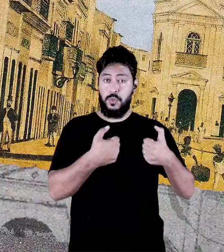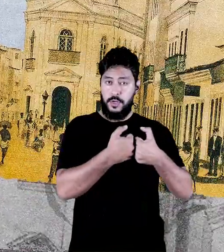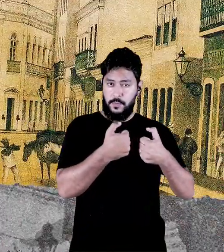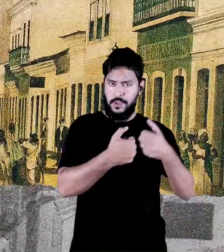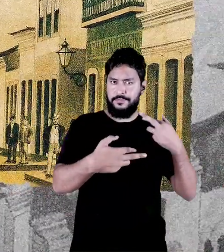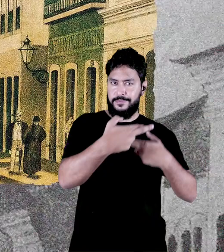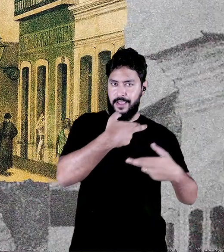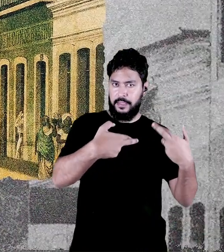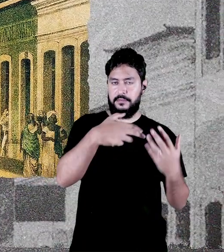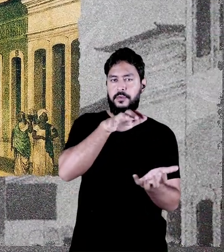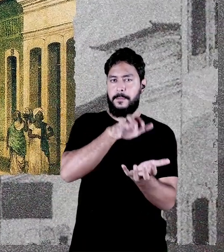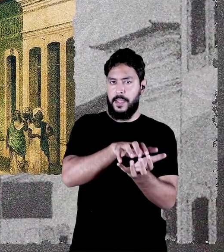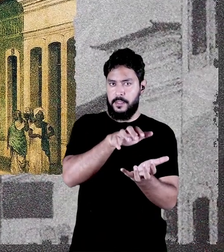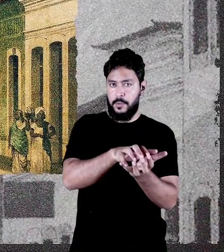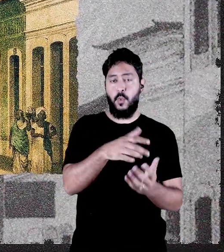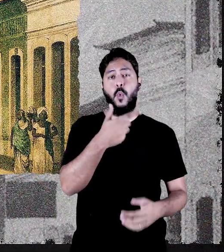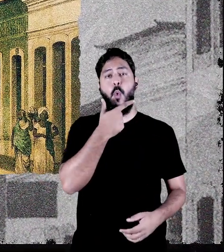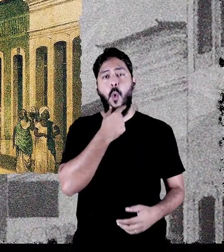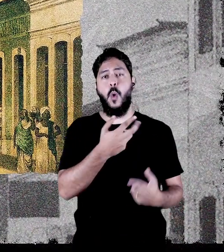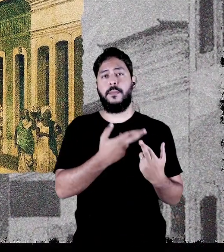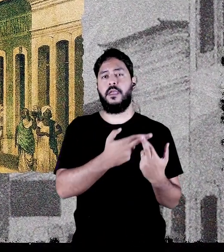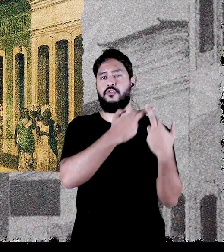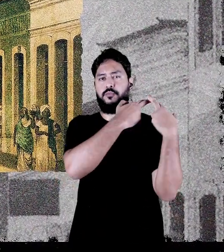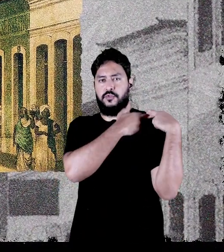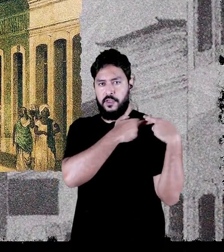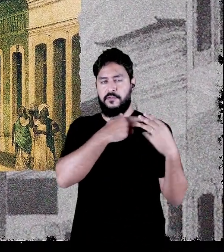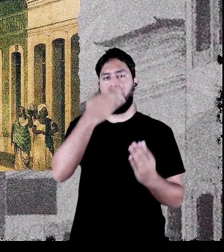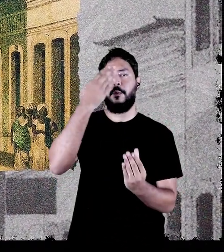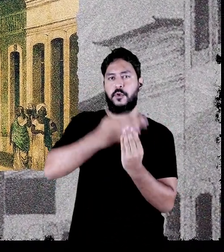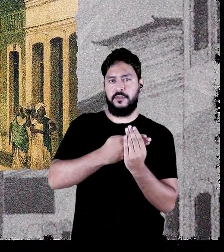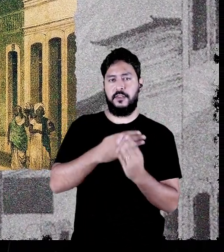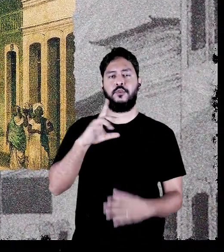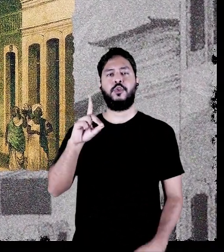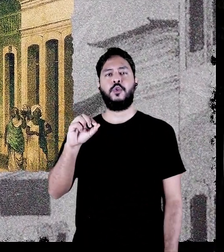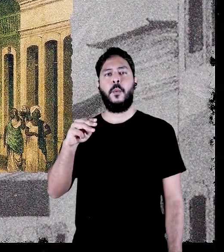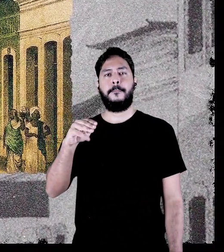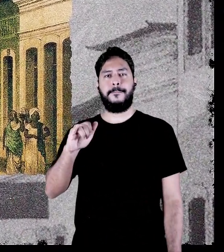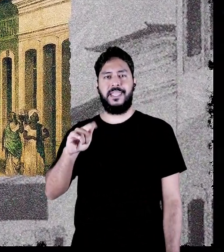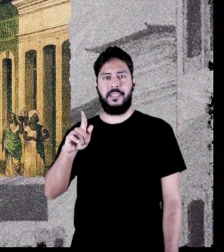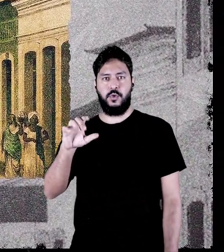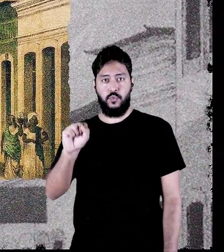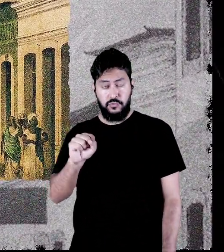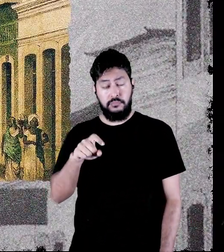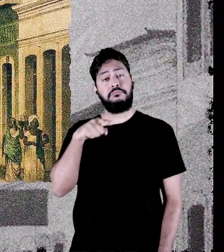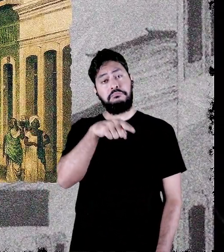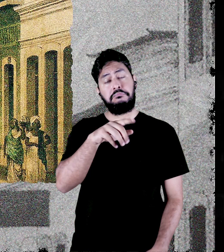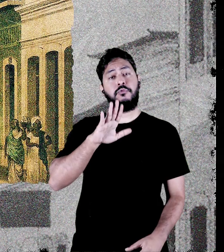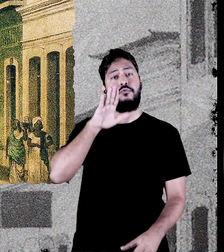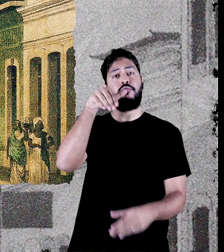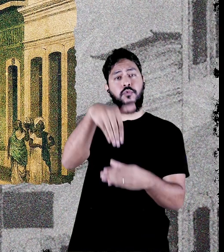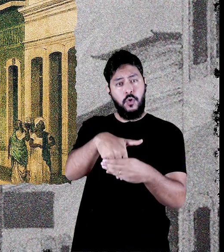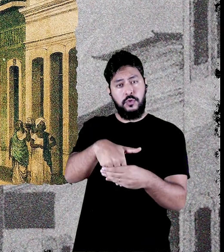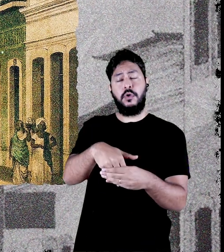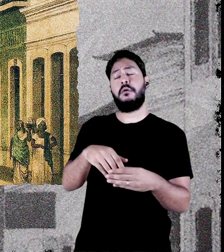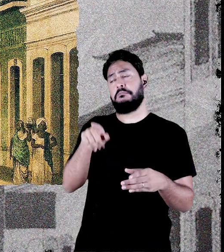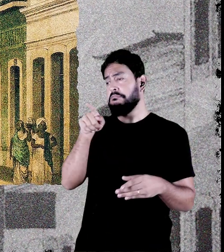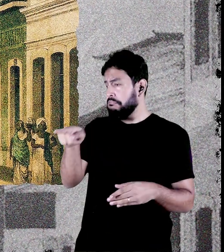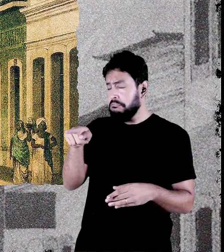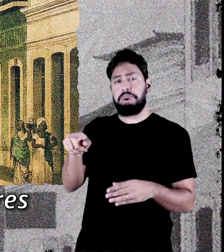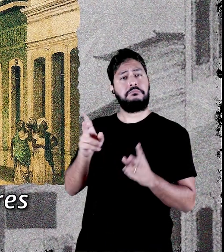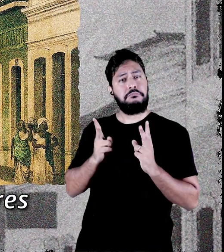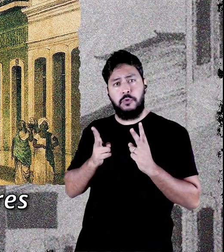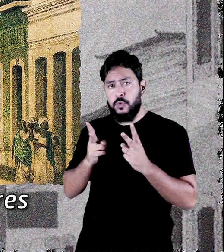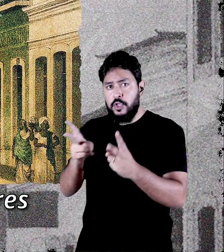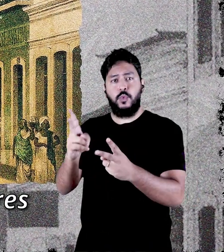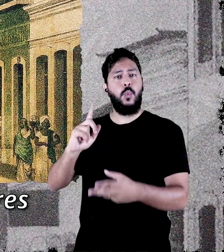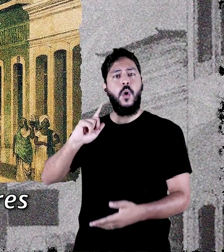Na relação de Pernambuco, o relator do processo, Domingos Antônio Alves Ribeiro, votou pela procedência da sentença apelada